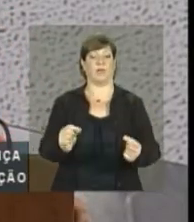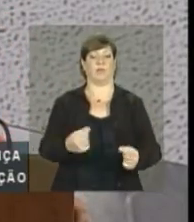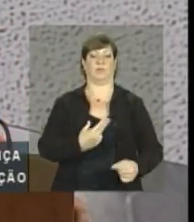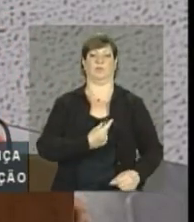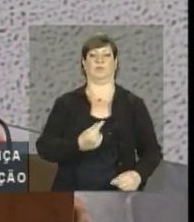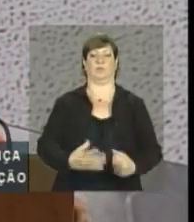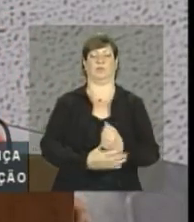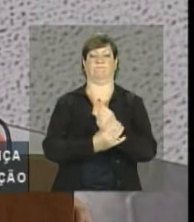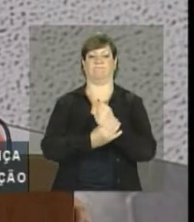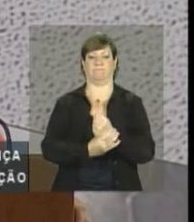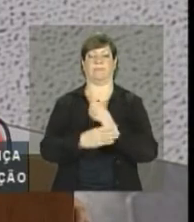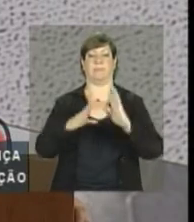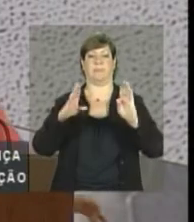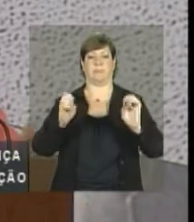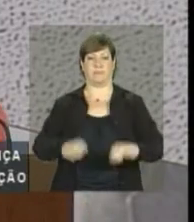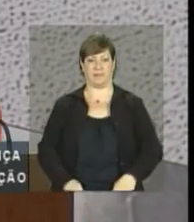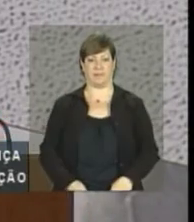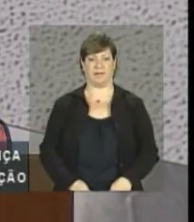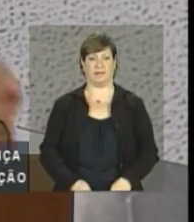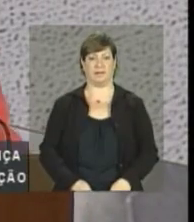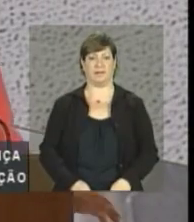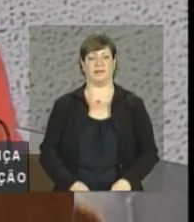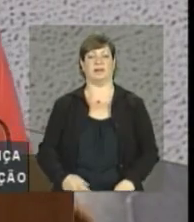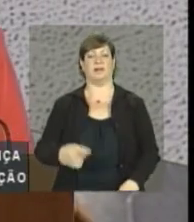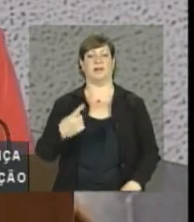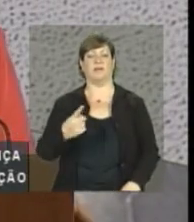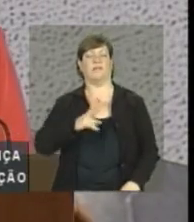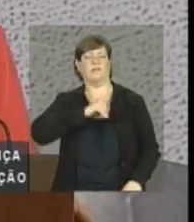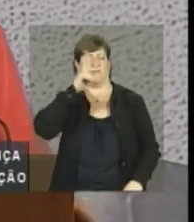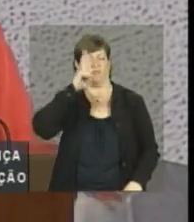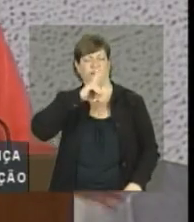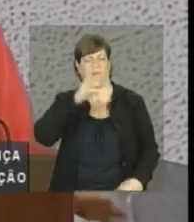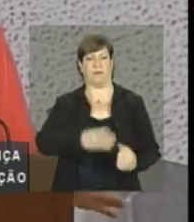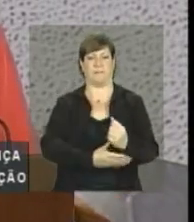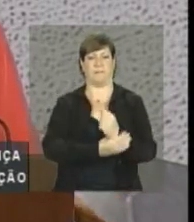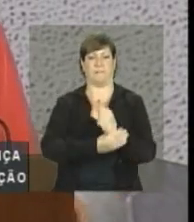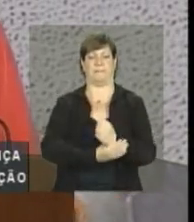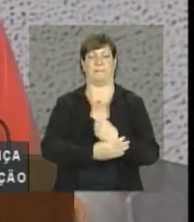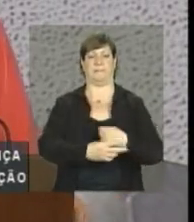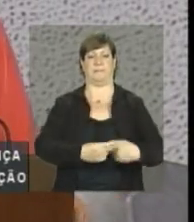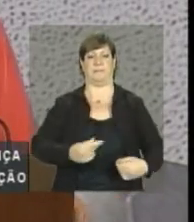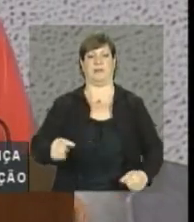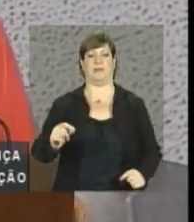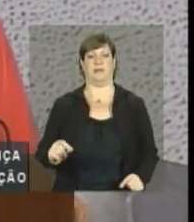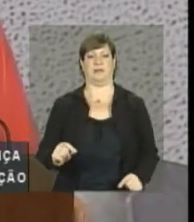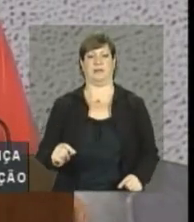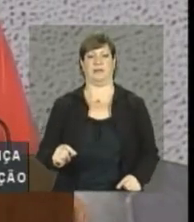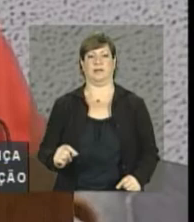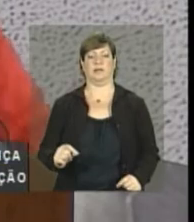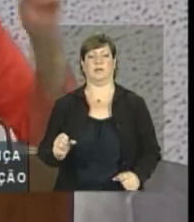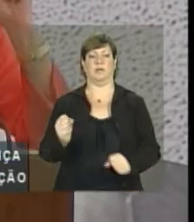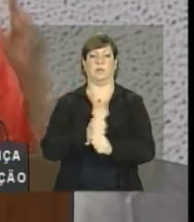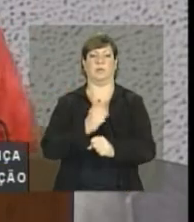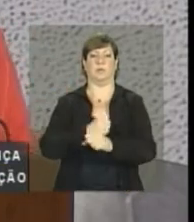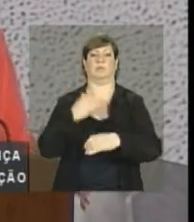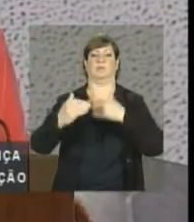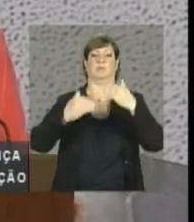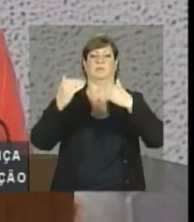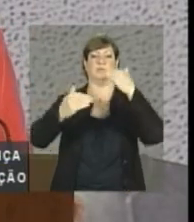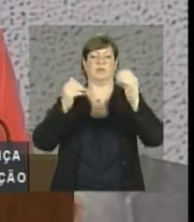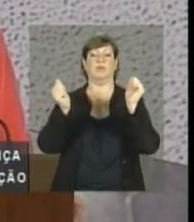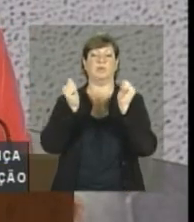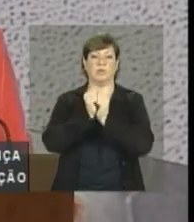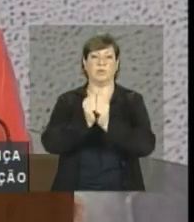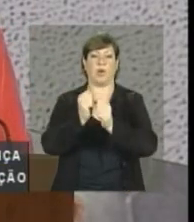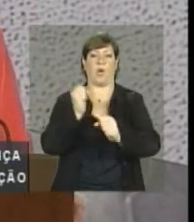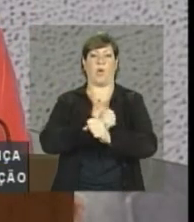sustentação para, uma imensa sustentação para o desenvolvimento da construção civil junto com as